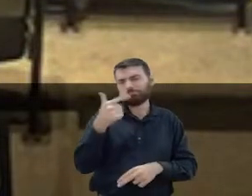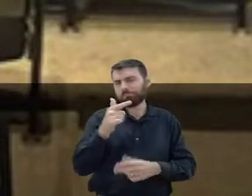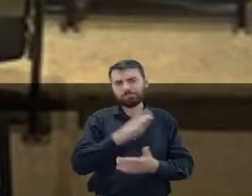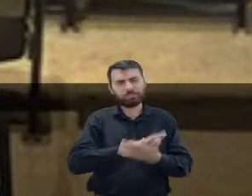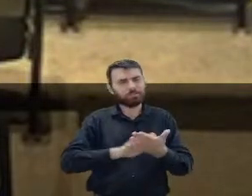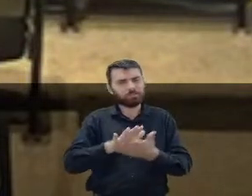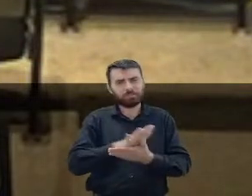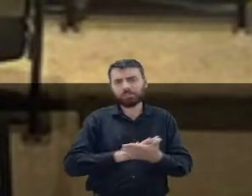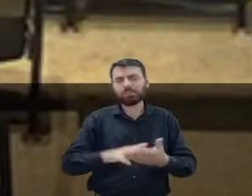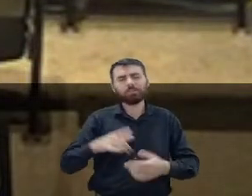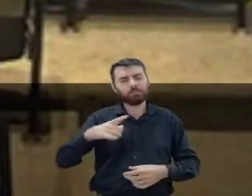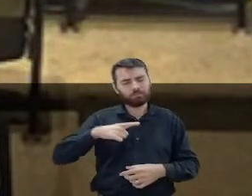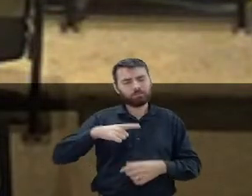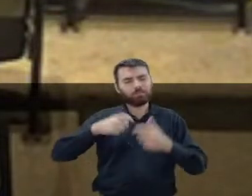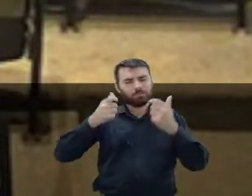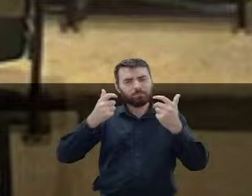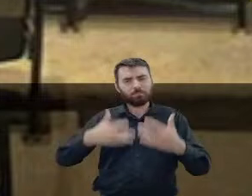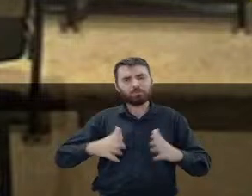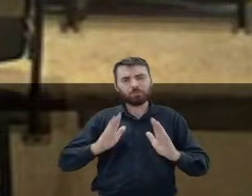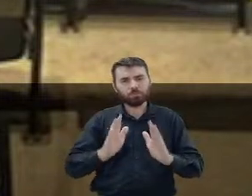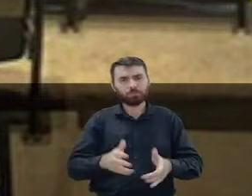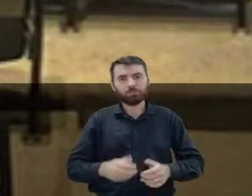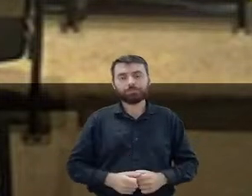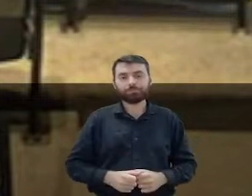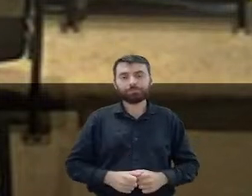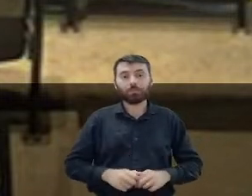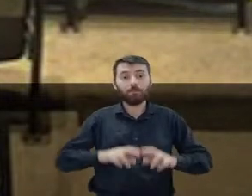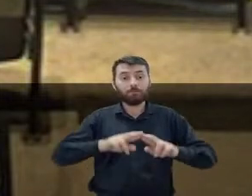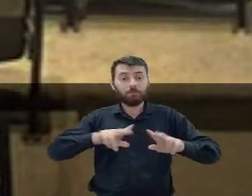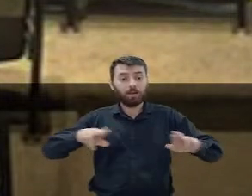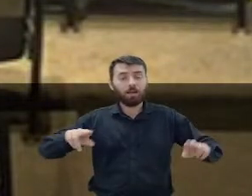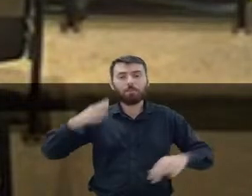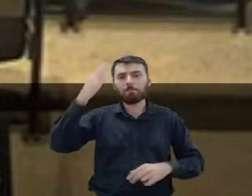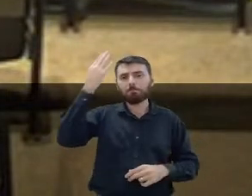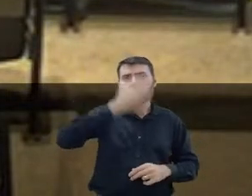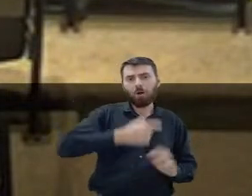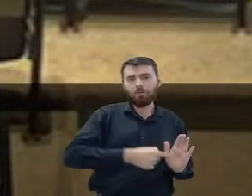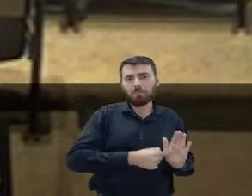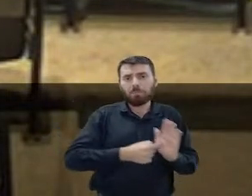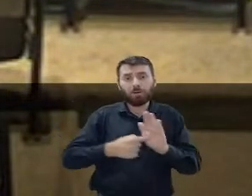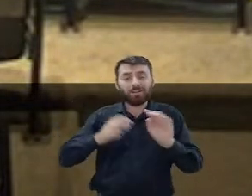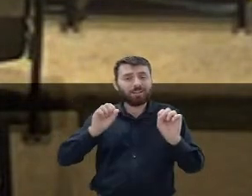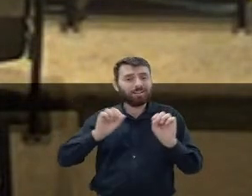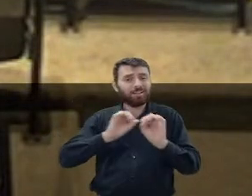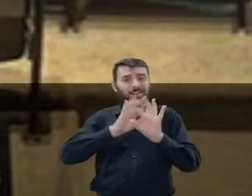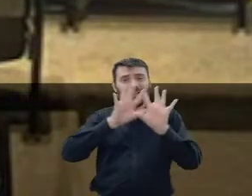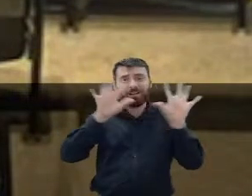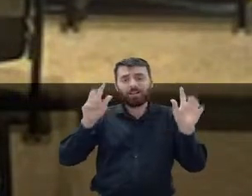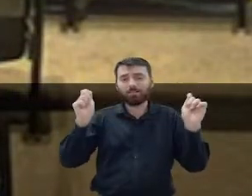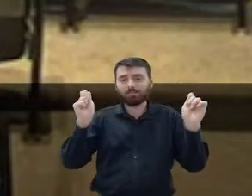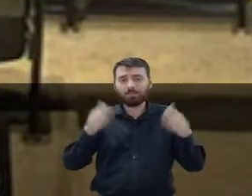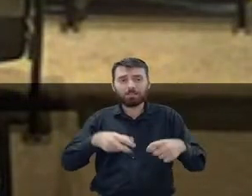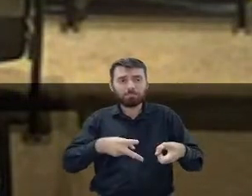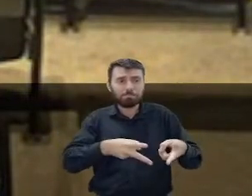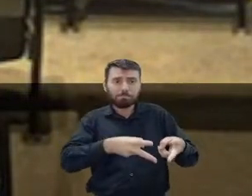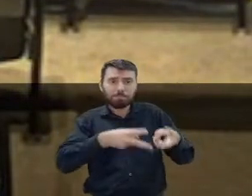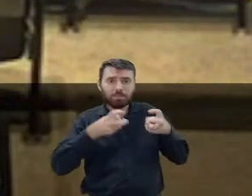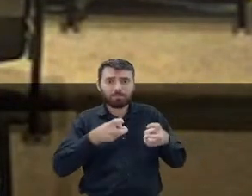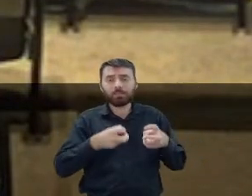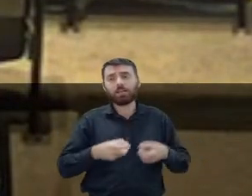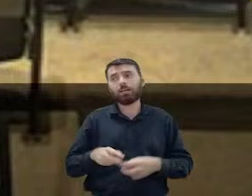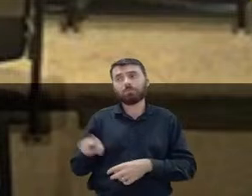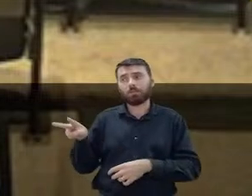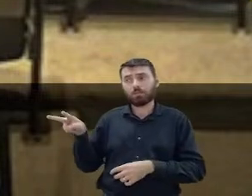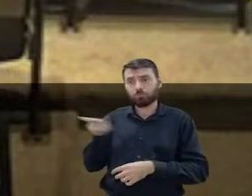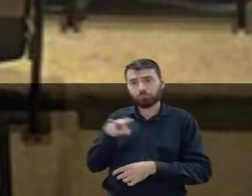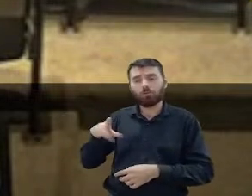julgamento. O conjunto probatório, de forma cristalina, evidenciou os requisitos da onerosidade e subordinação entre as